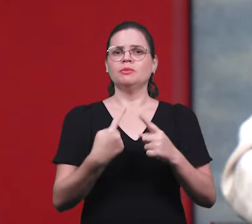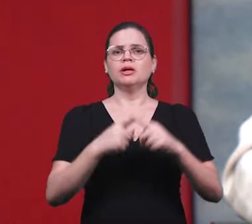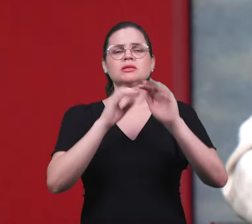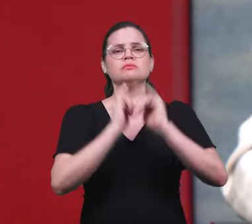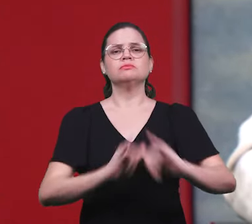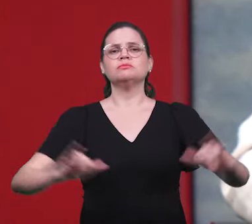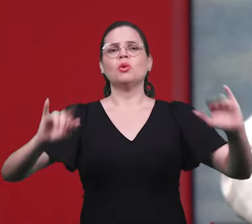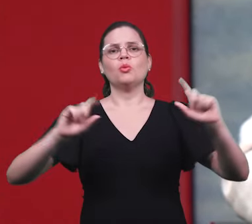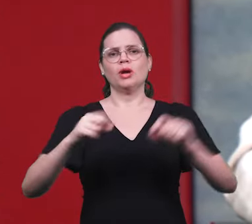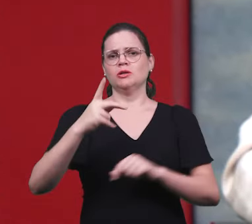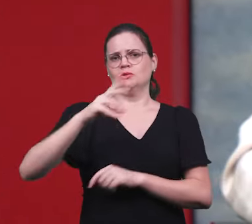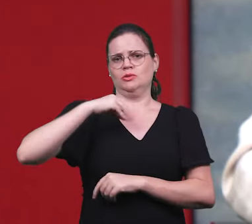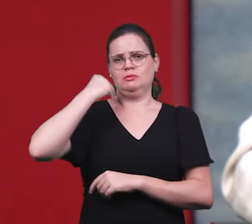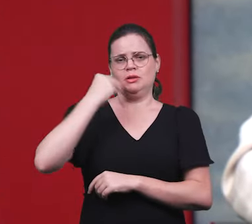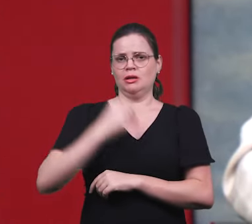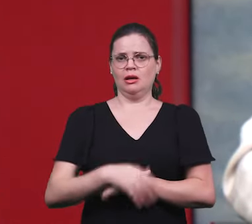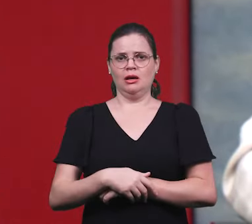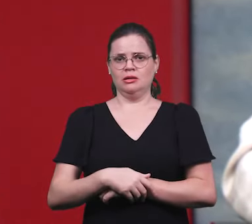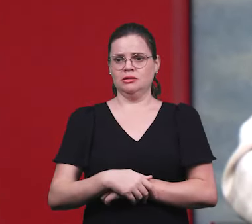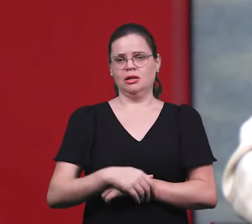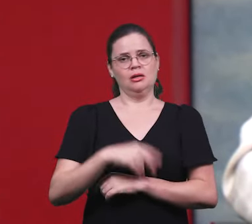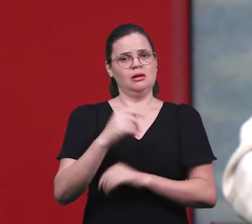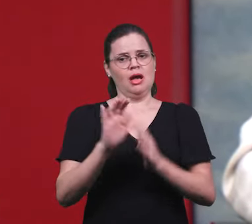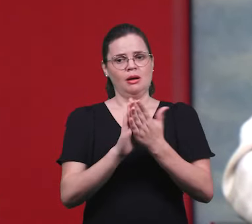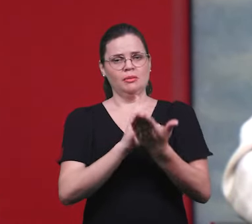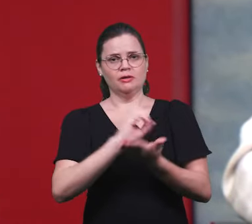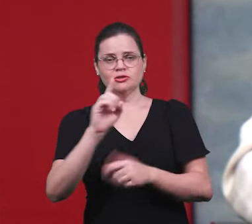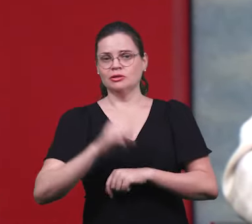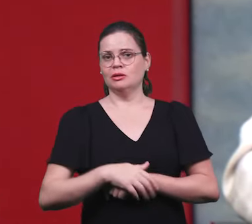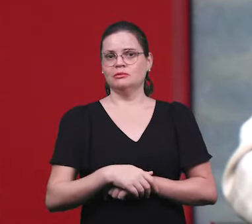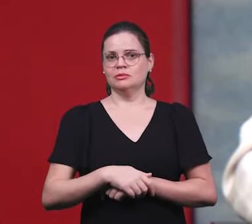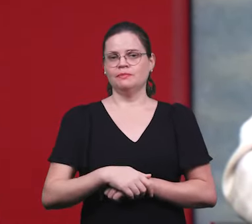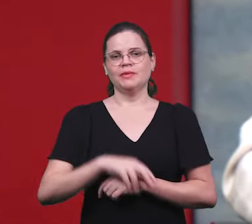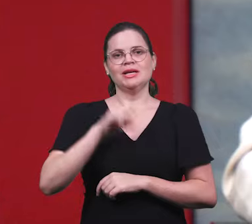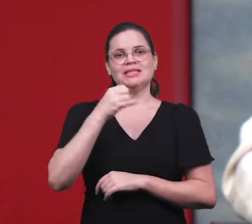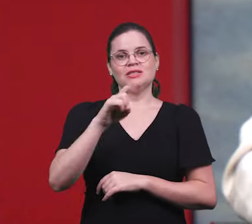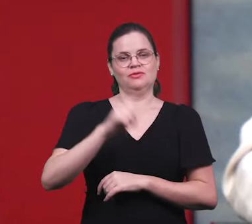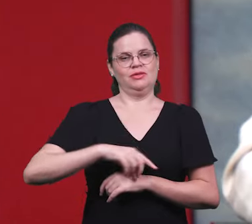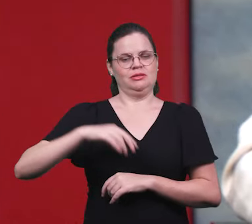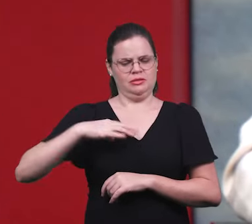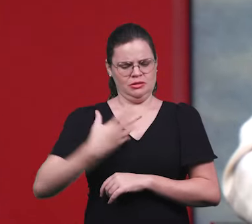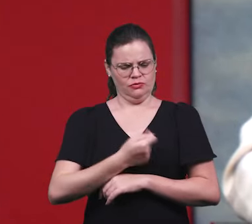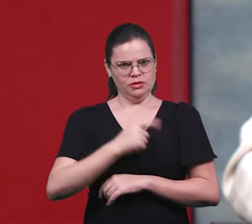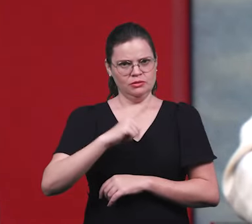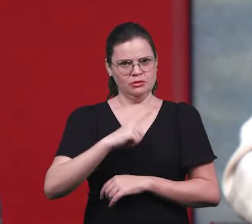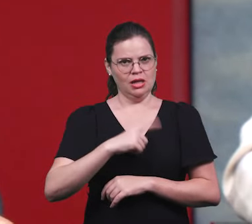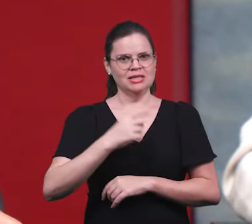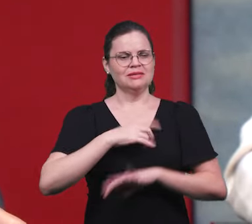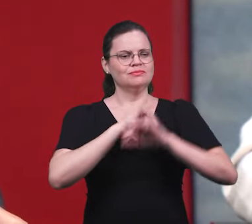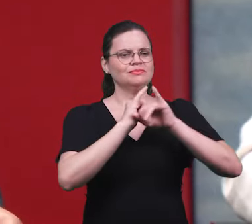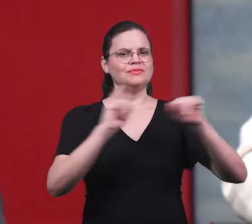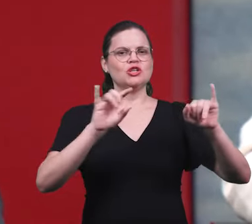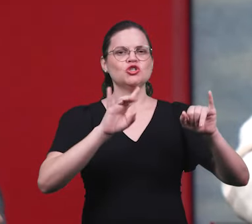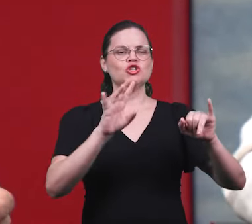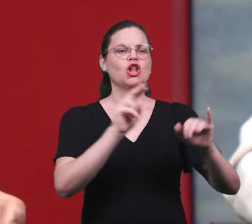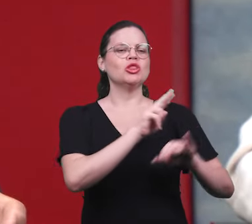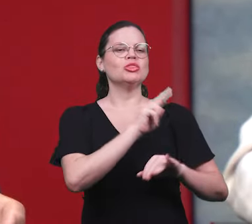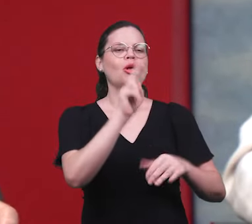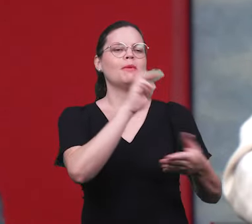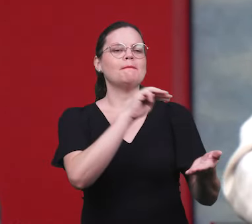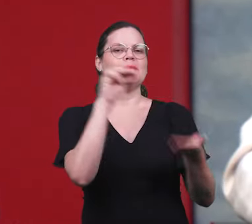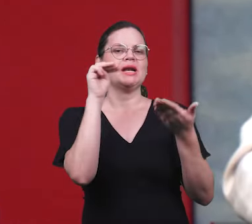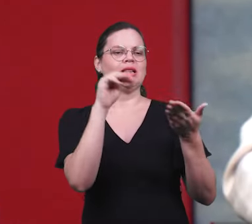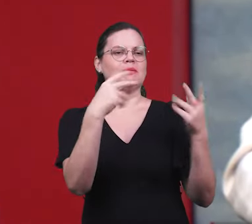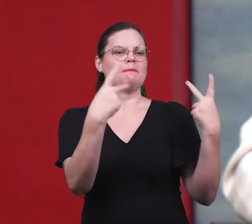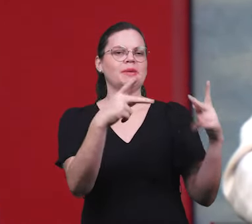sua experiência, se você é salvo. Não é anunciar uma religião, para nós, no caso, Maranata, não é pregar a